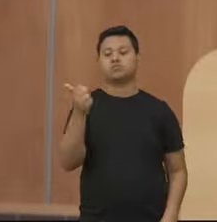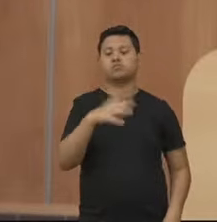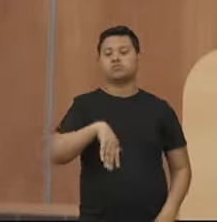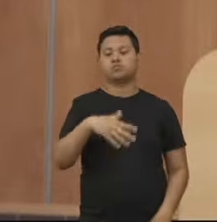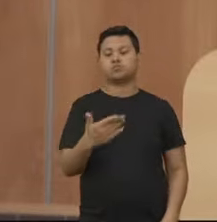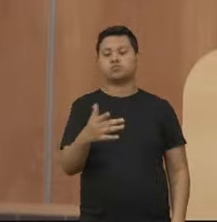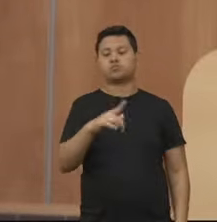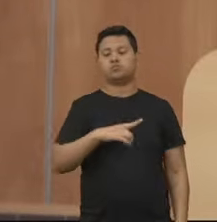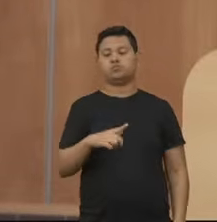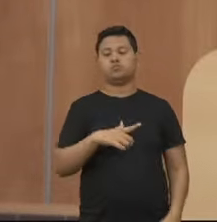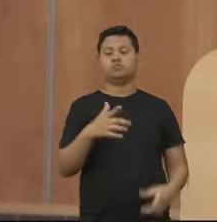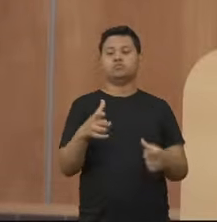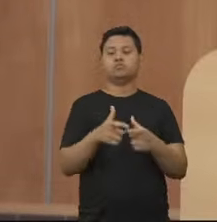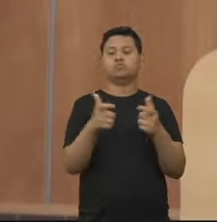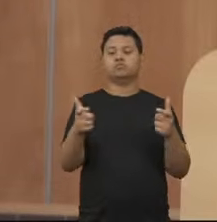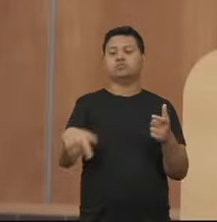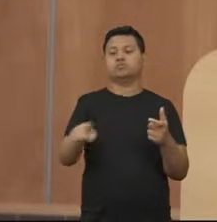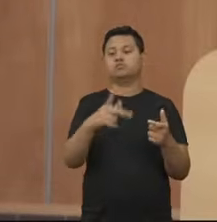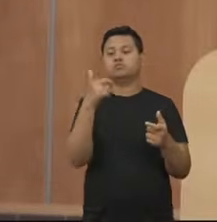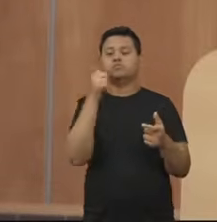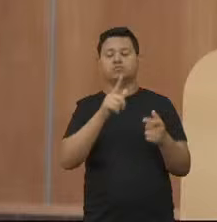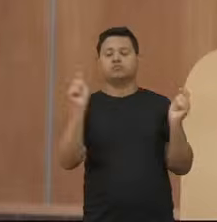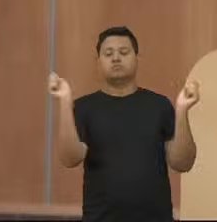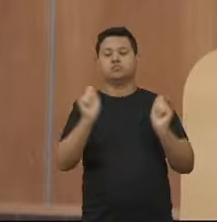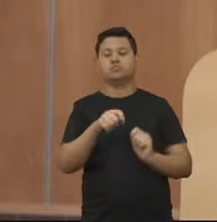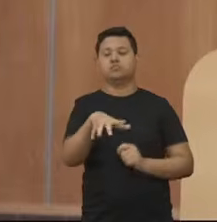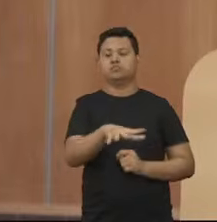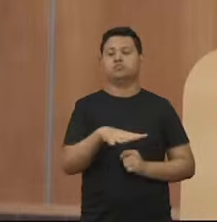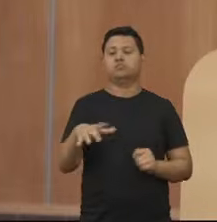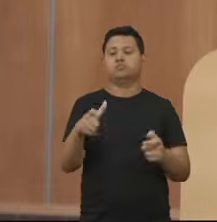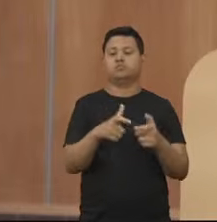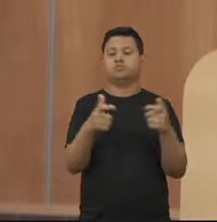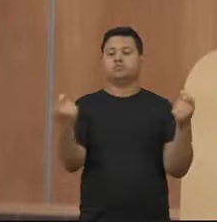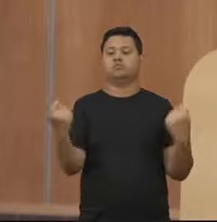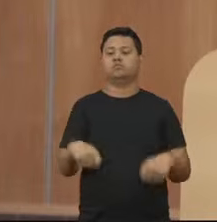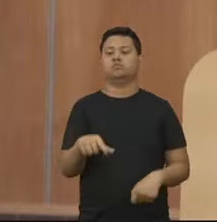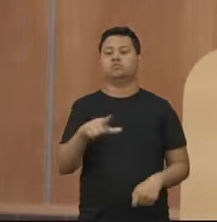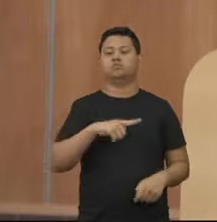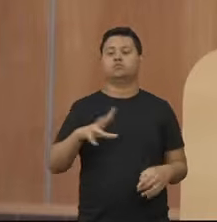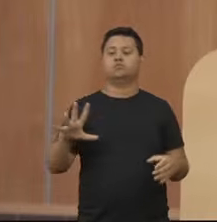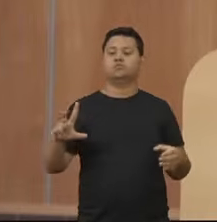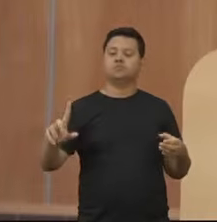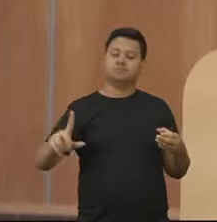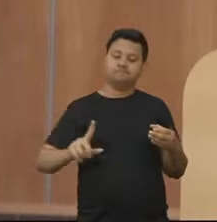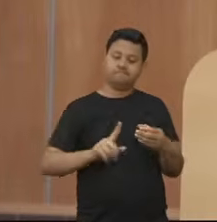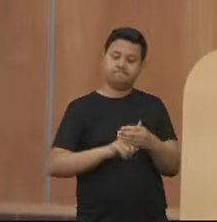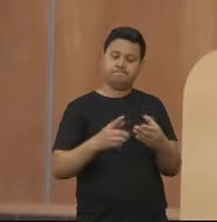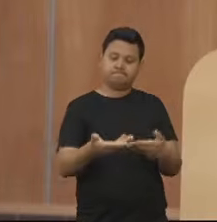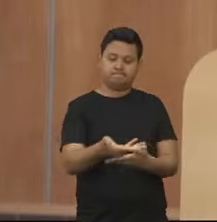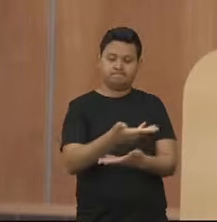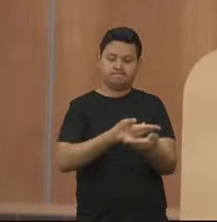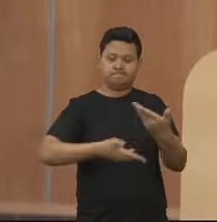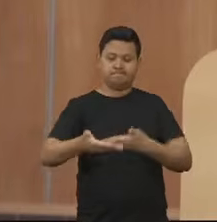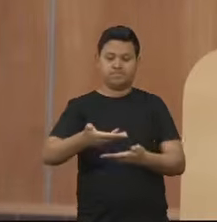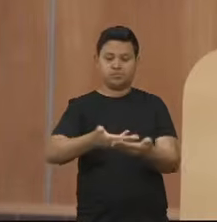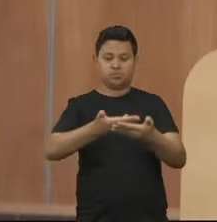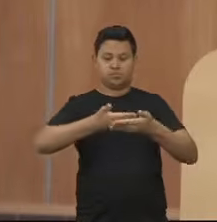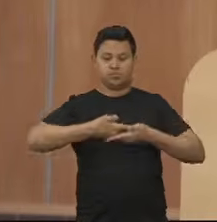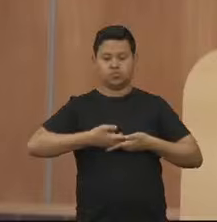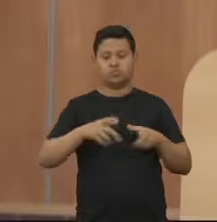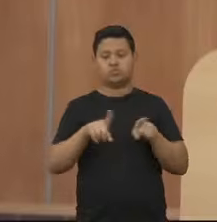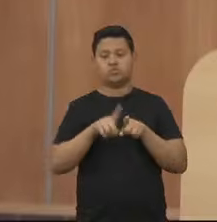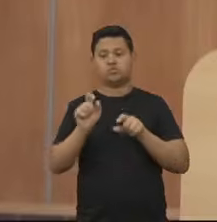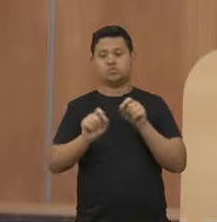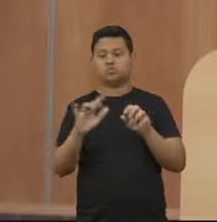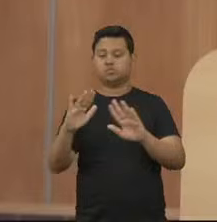Então, existe uma tendência que as pessoas possam, morando nessas regiões, elas possam ser acolhidas, né, por esses empreendimentos e ter